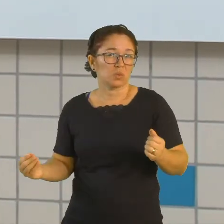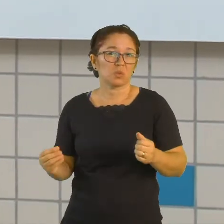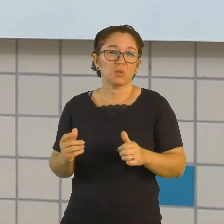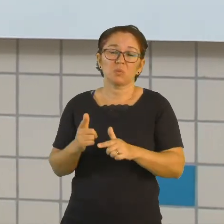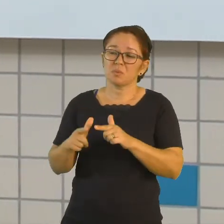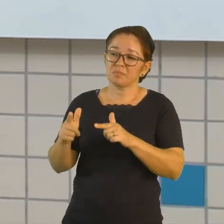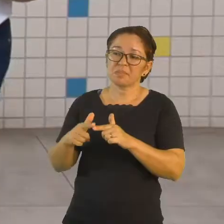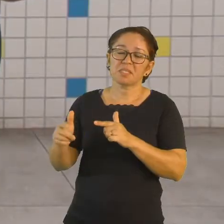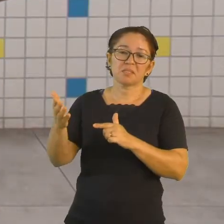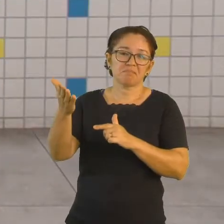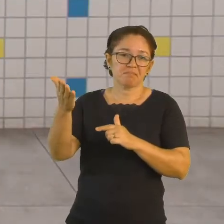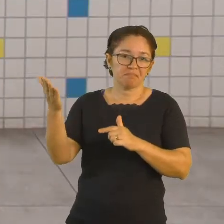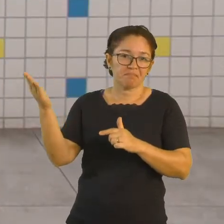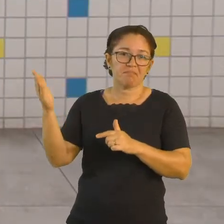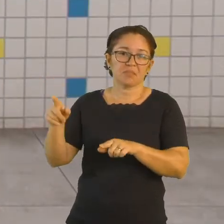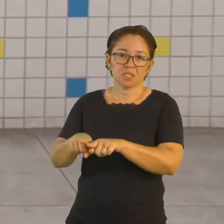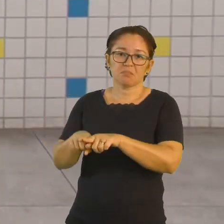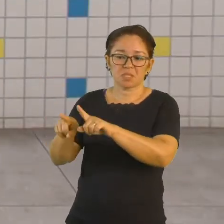atenção.